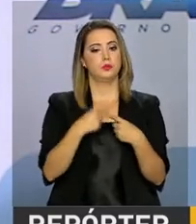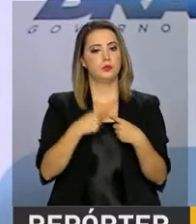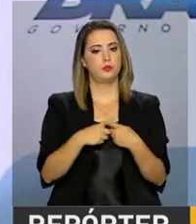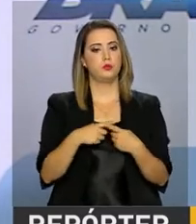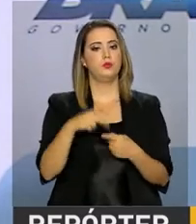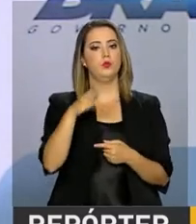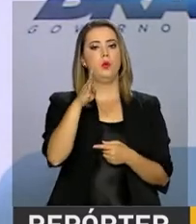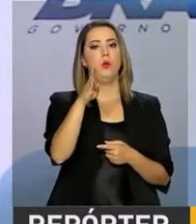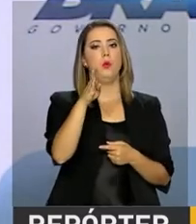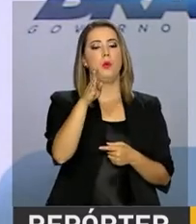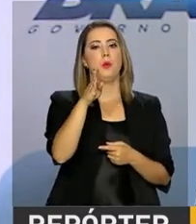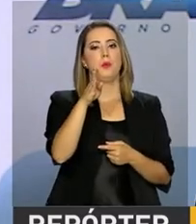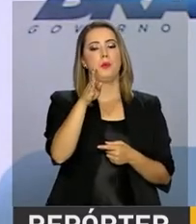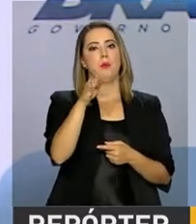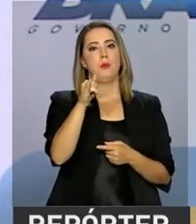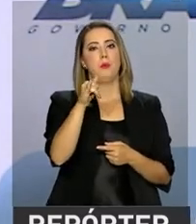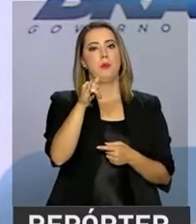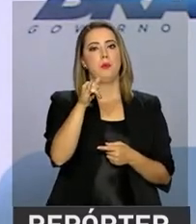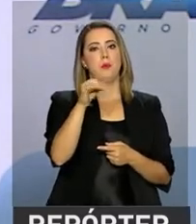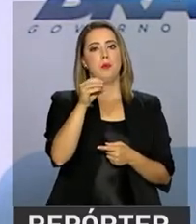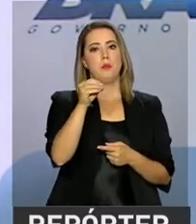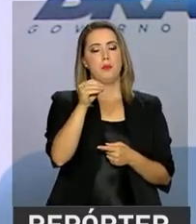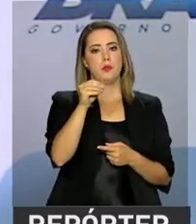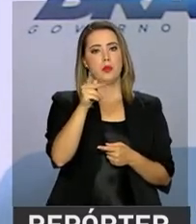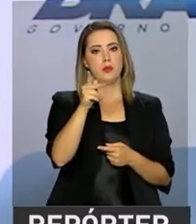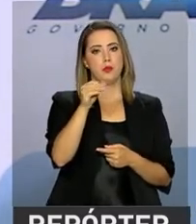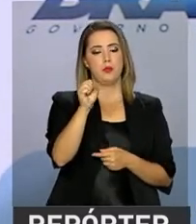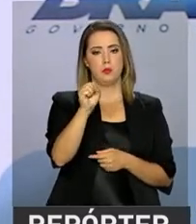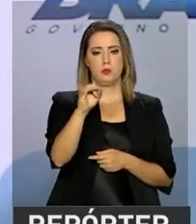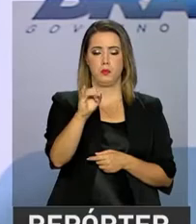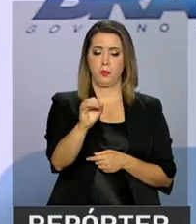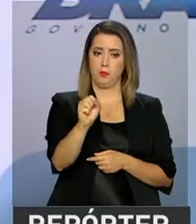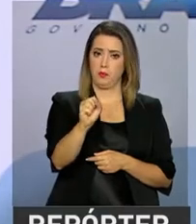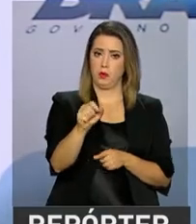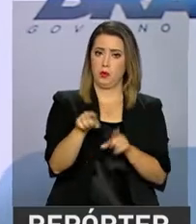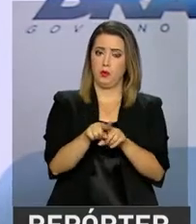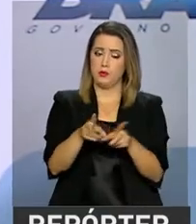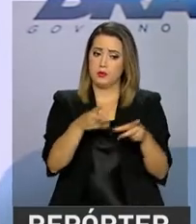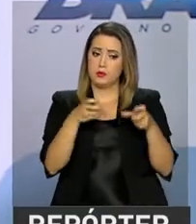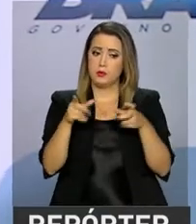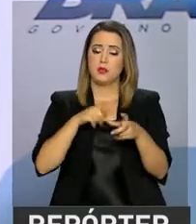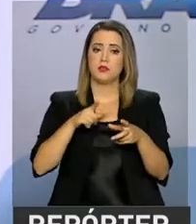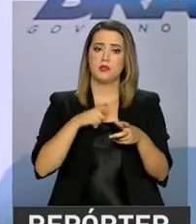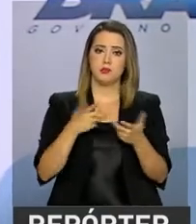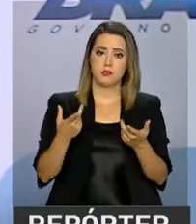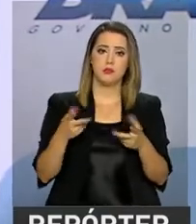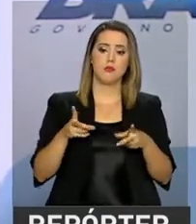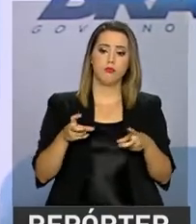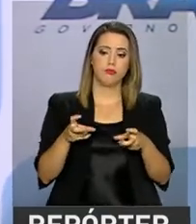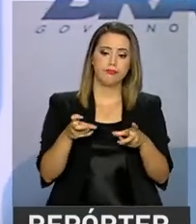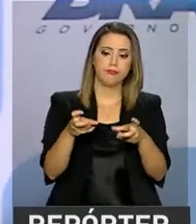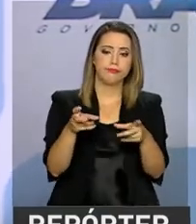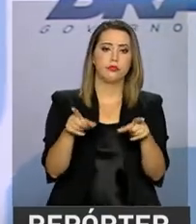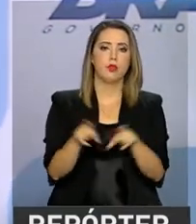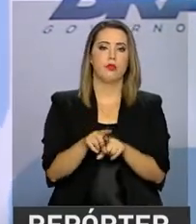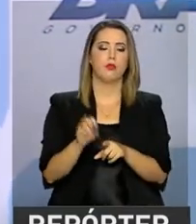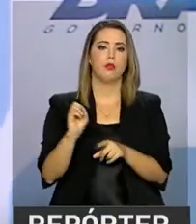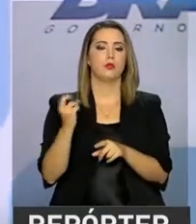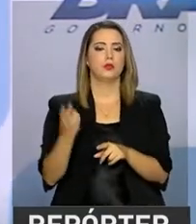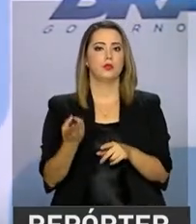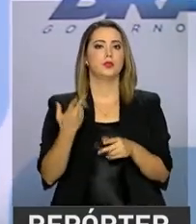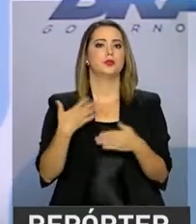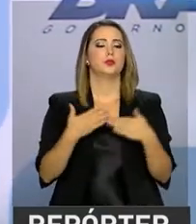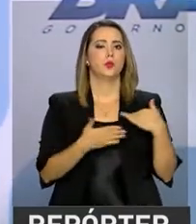biópsia de confirmação de suspeitas que são levantadas na mamografia no autoexame